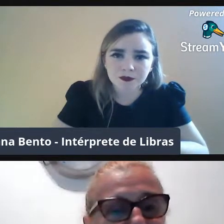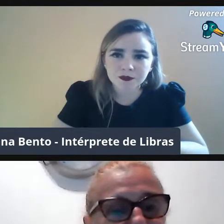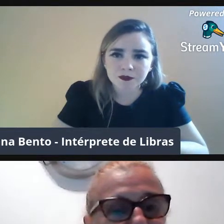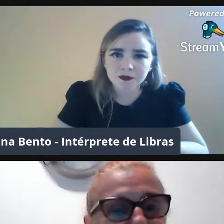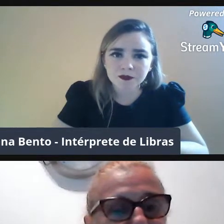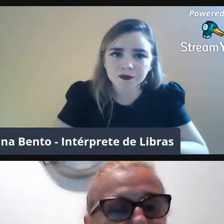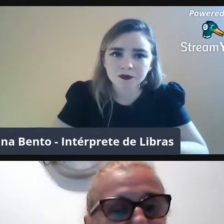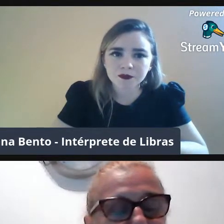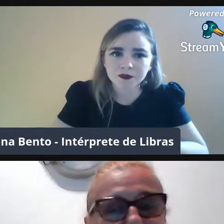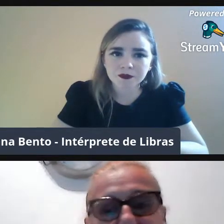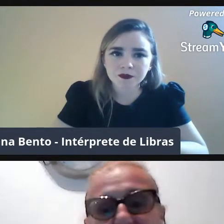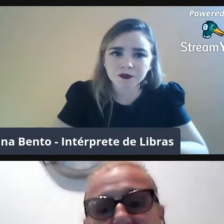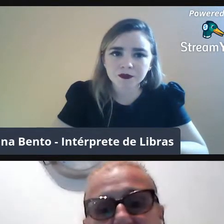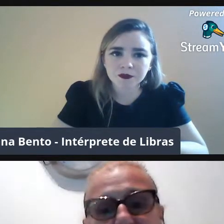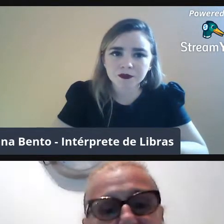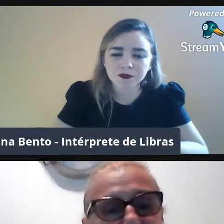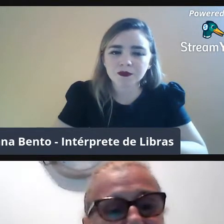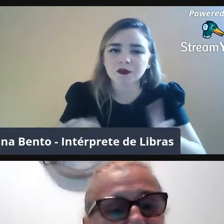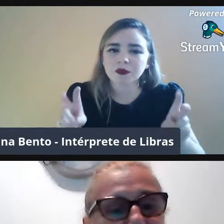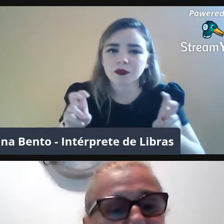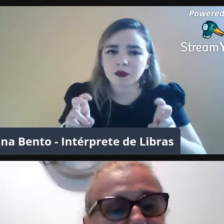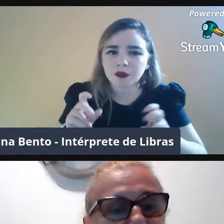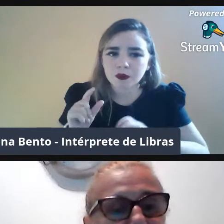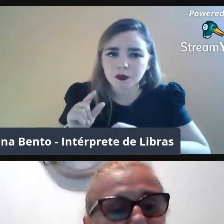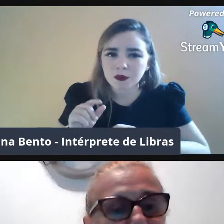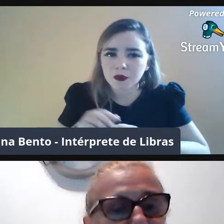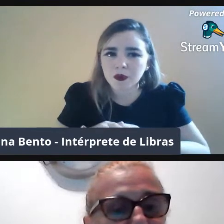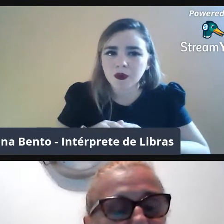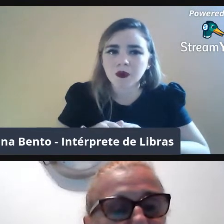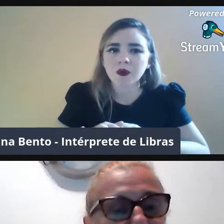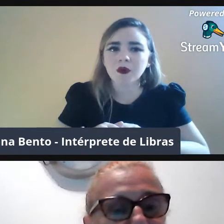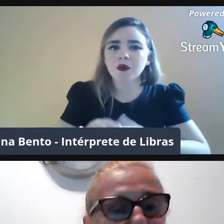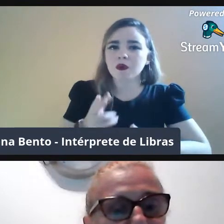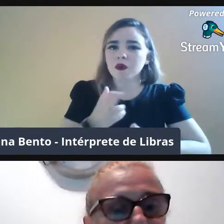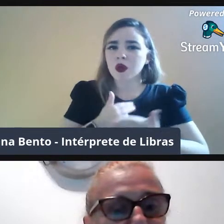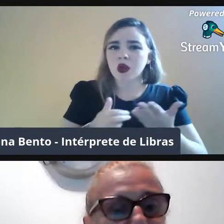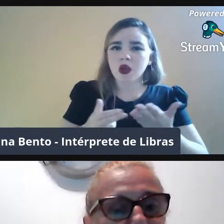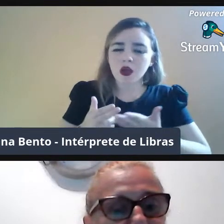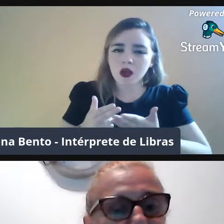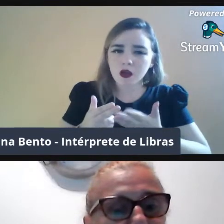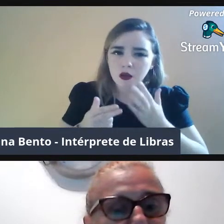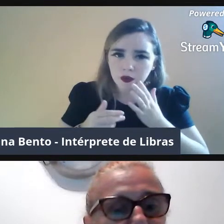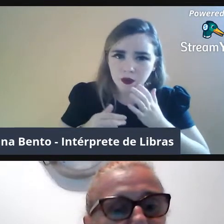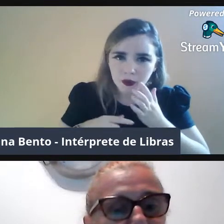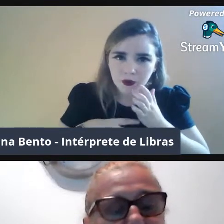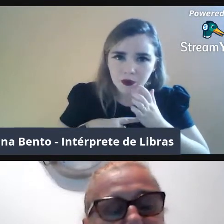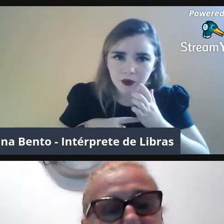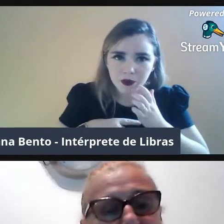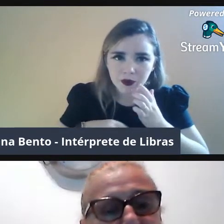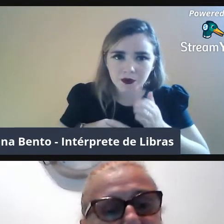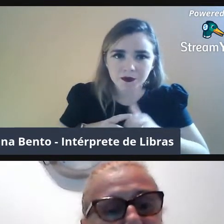deixa eu mostrar aqui um pouco sobre, um pouco das imagens, né, do Krasber.